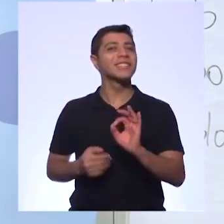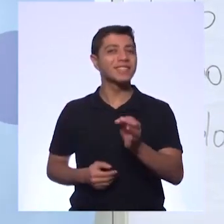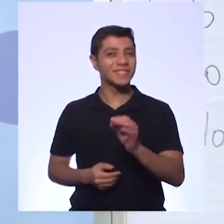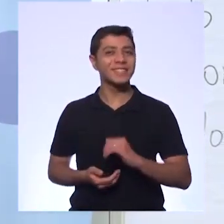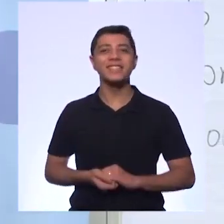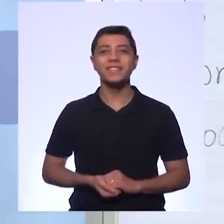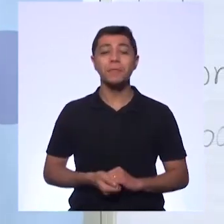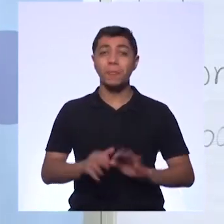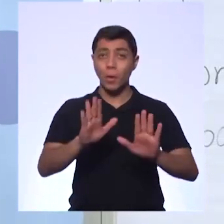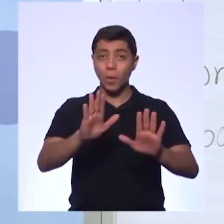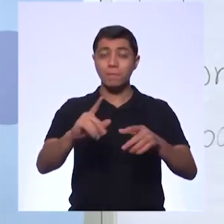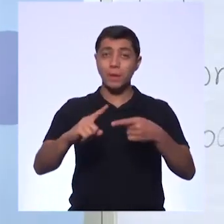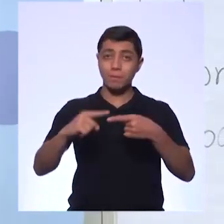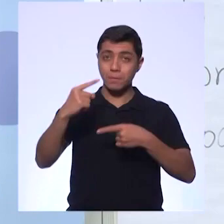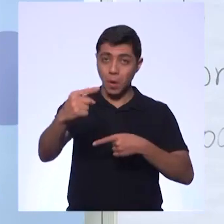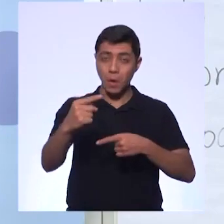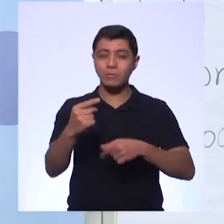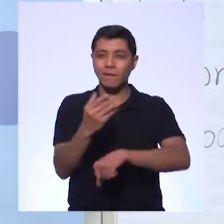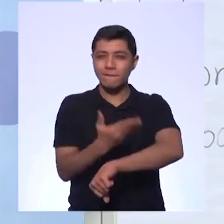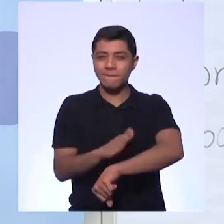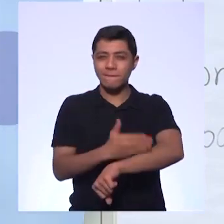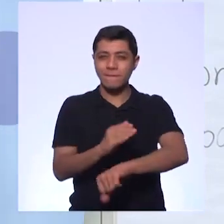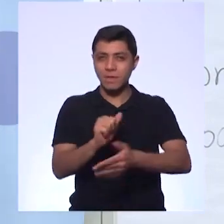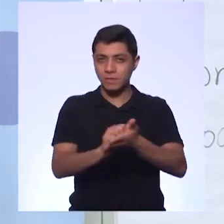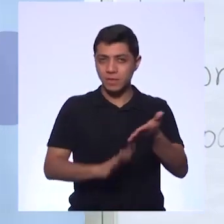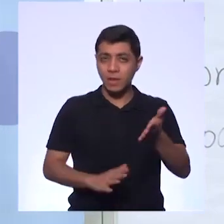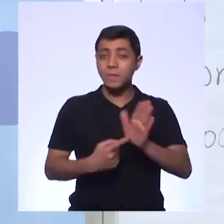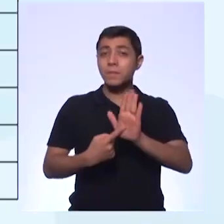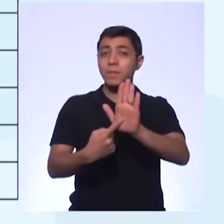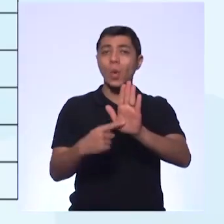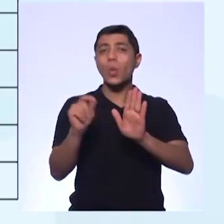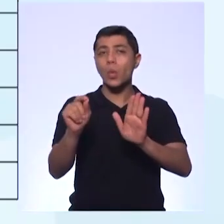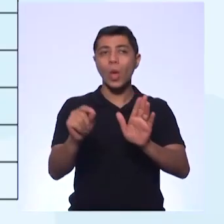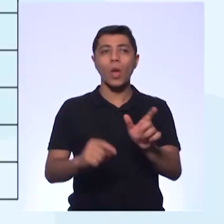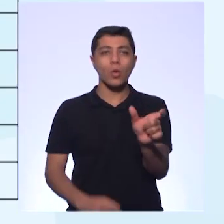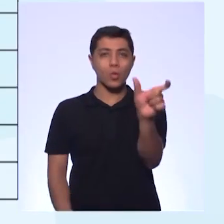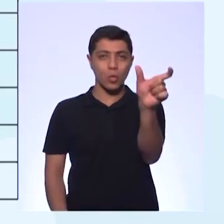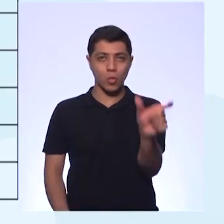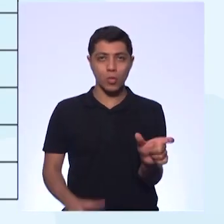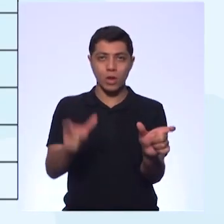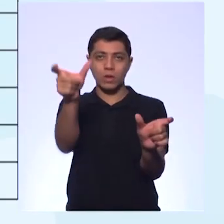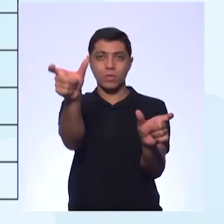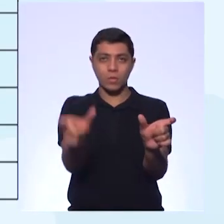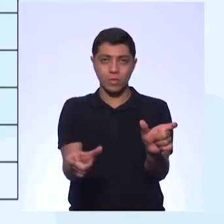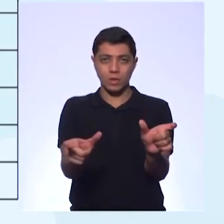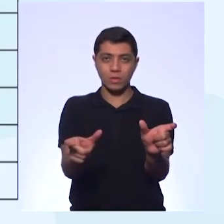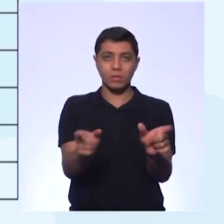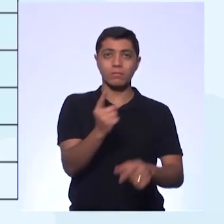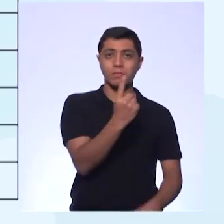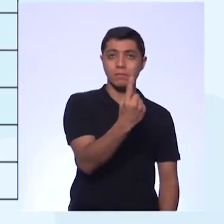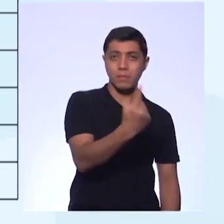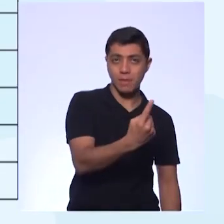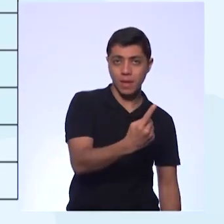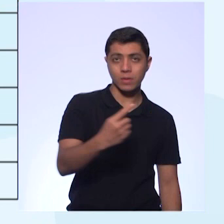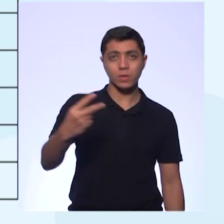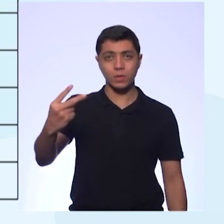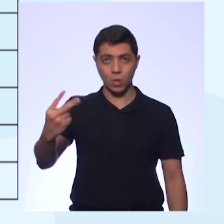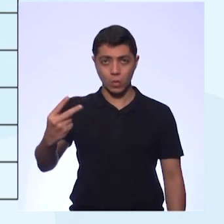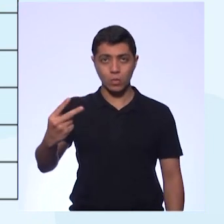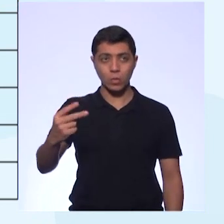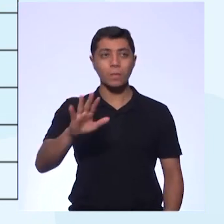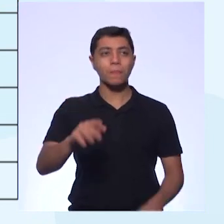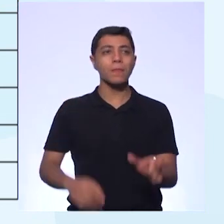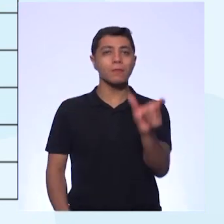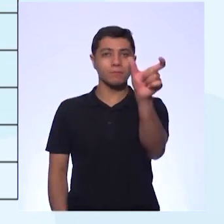exercício, que temos aí duas colunas. A gente tem aí, tem a primeira coluna, que você tem a palavra, tipo, tem